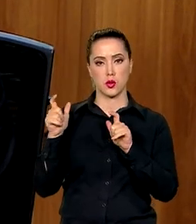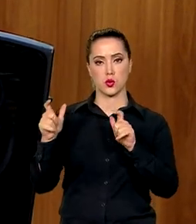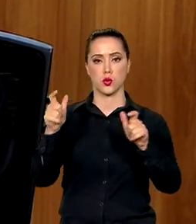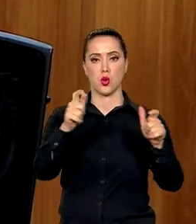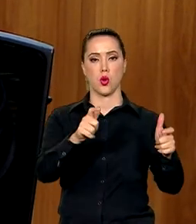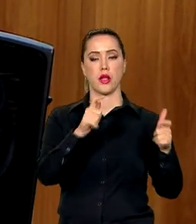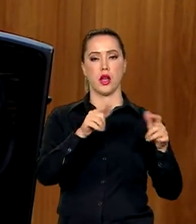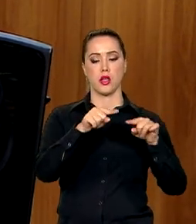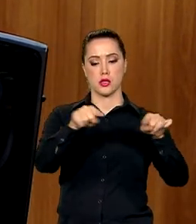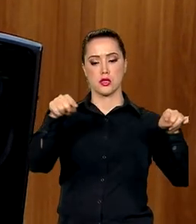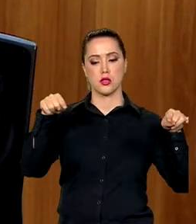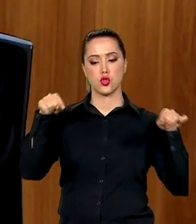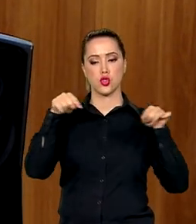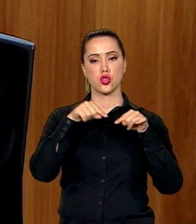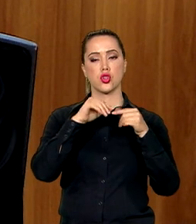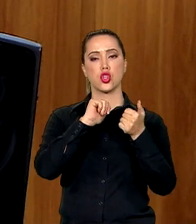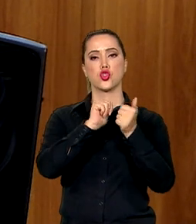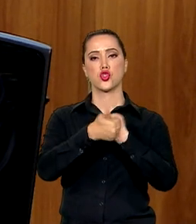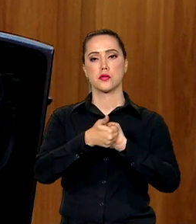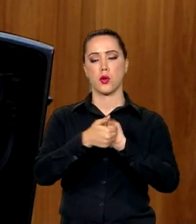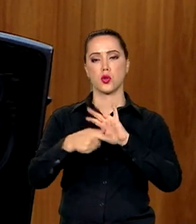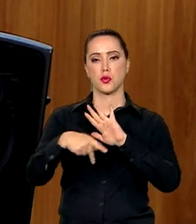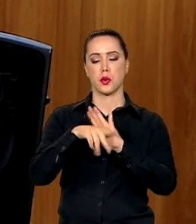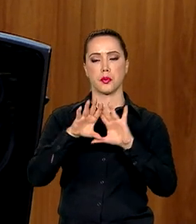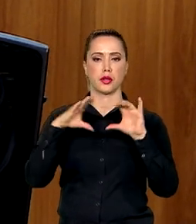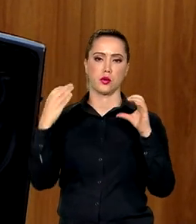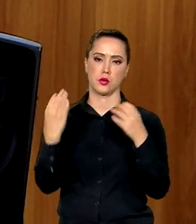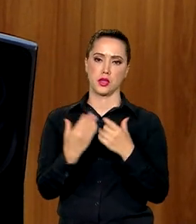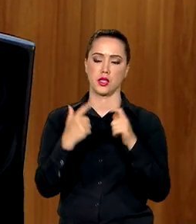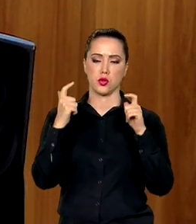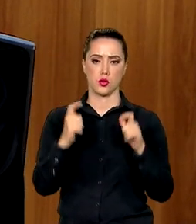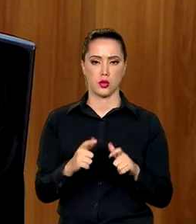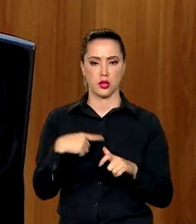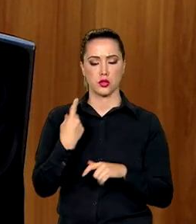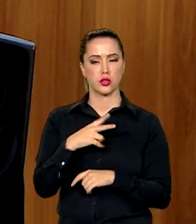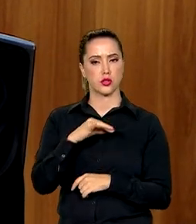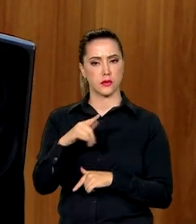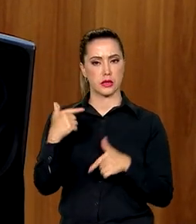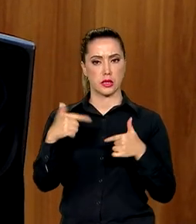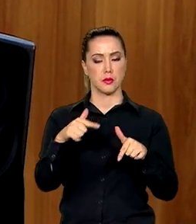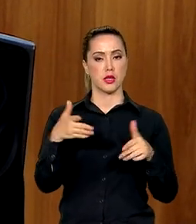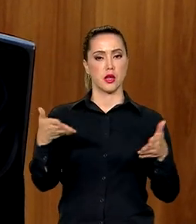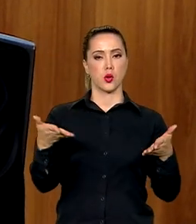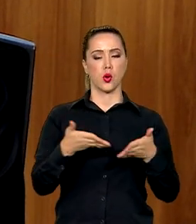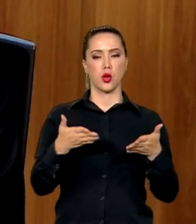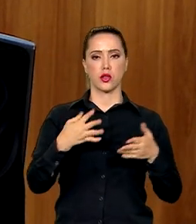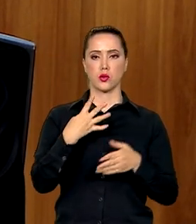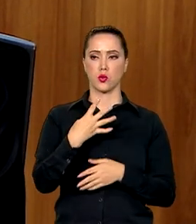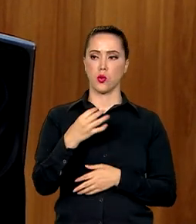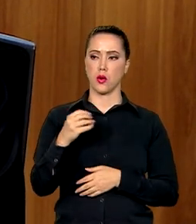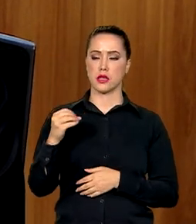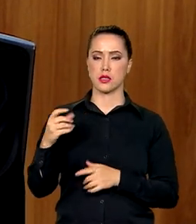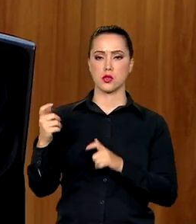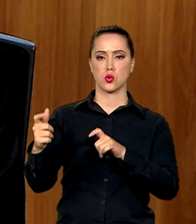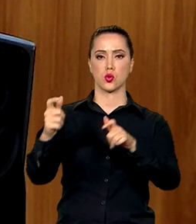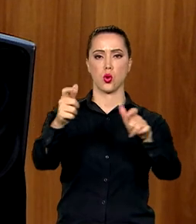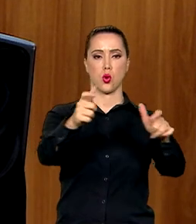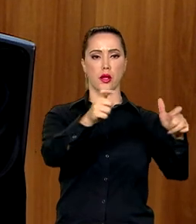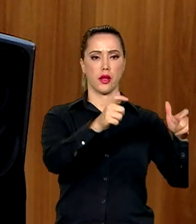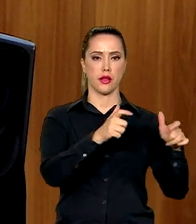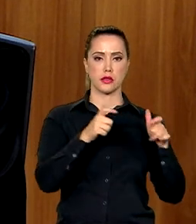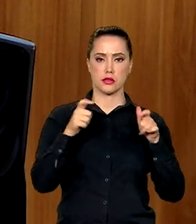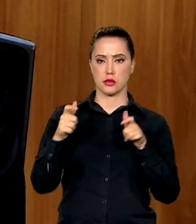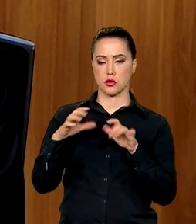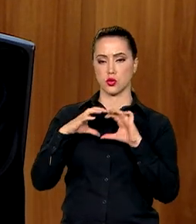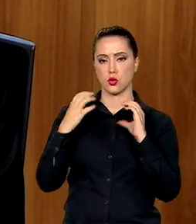esportivos comunitários a gente vai trabalhar na primeira leva com 400 espaços esportivos